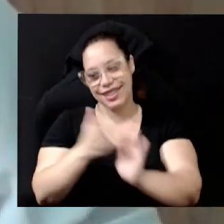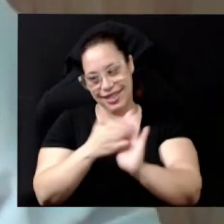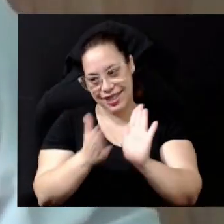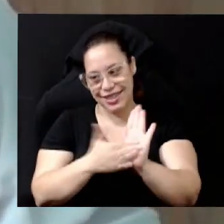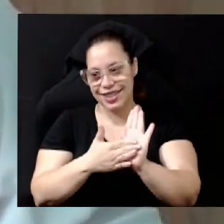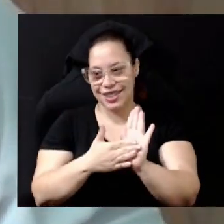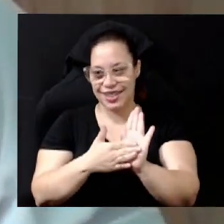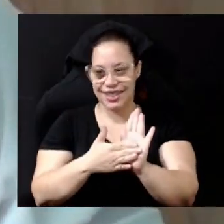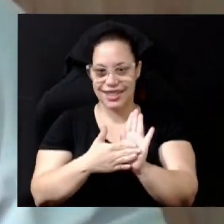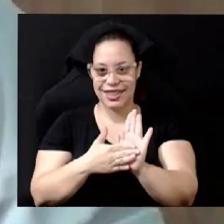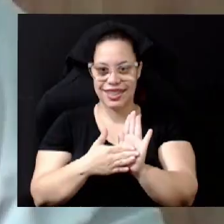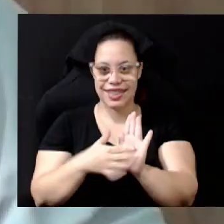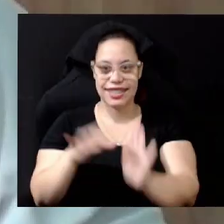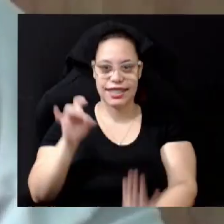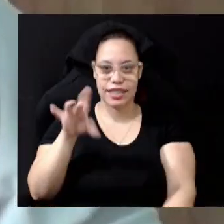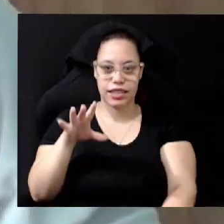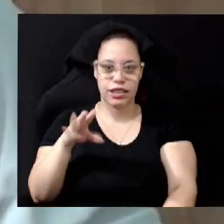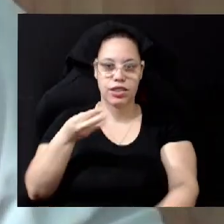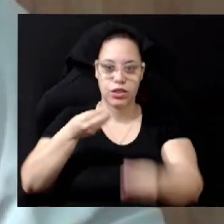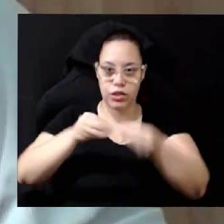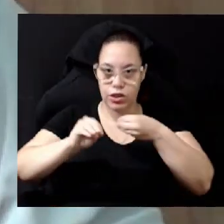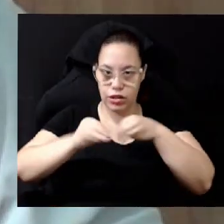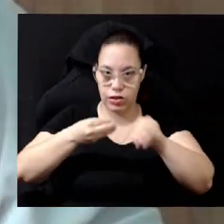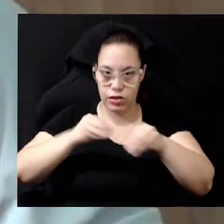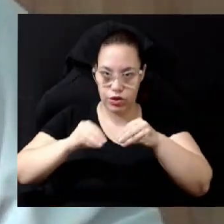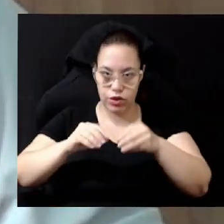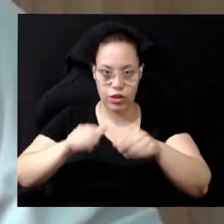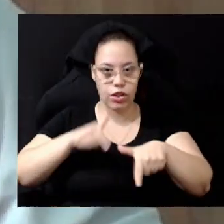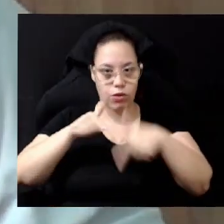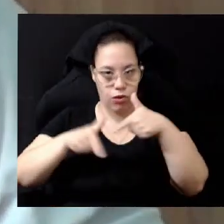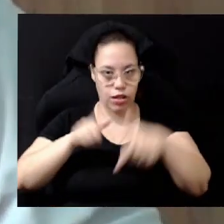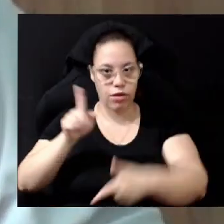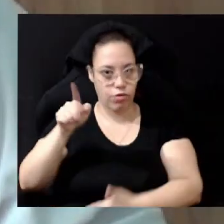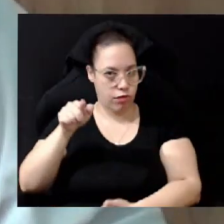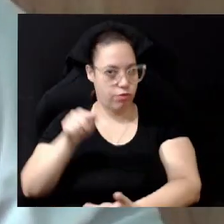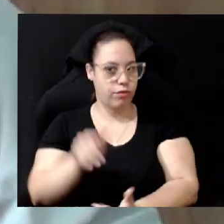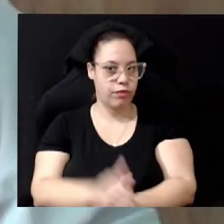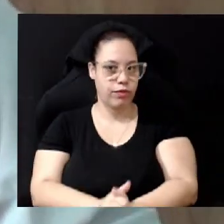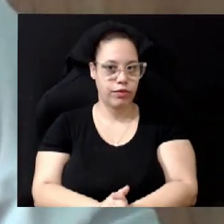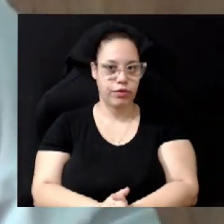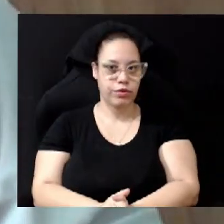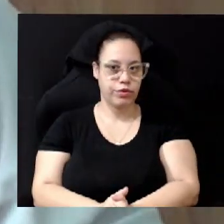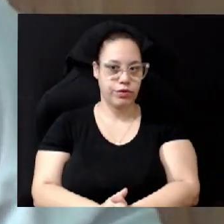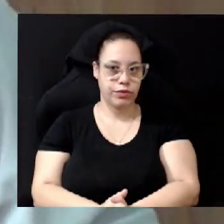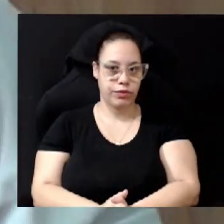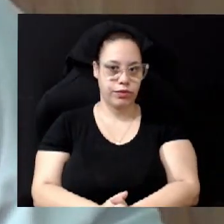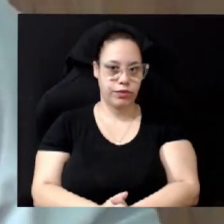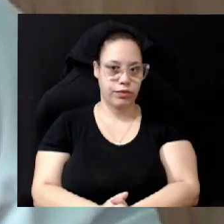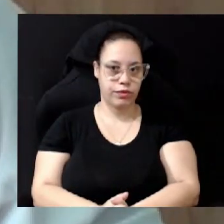Exatamente, essa é a proposta não só do Poemas de Plástico e do meu trabalho, né?